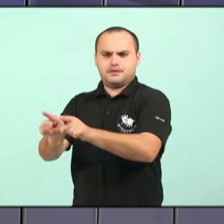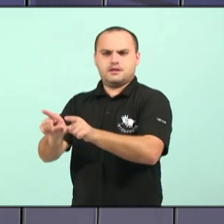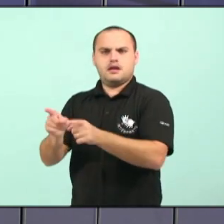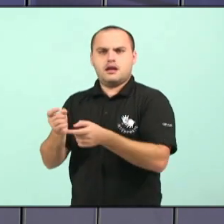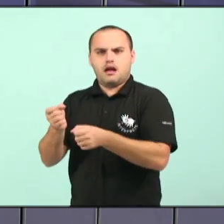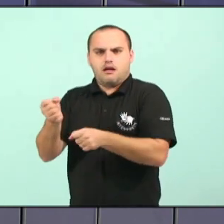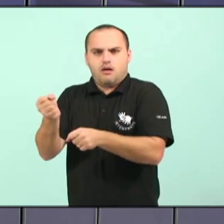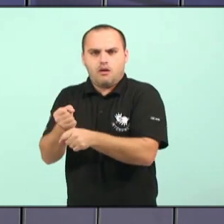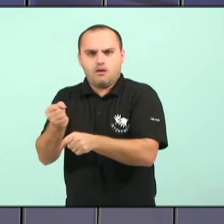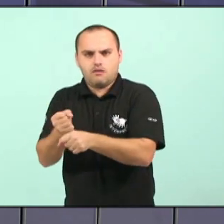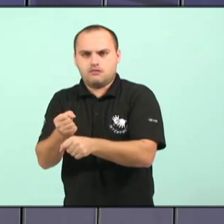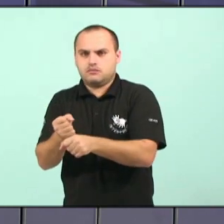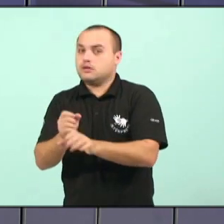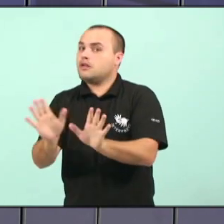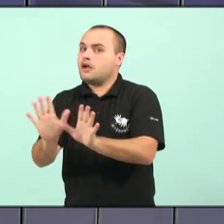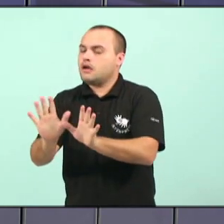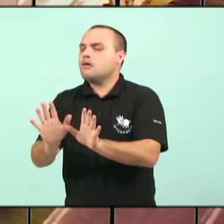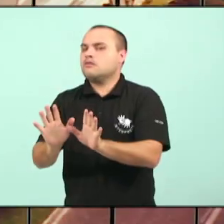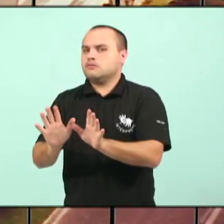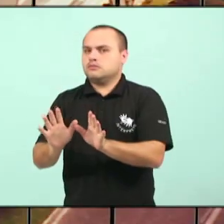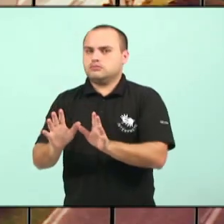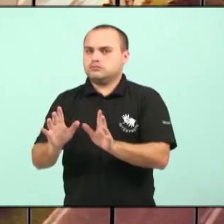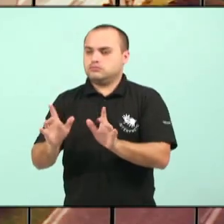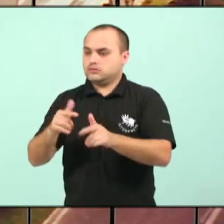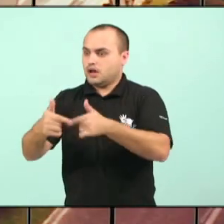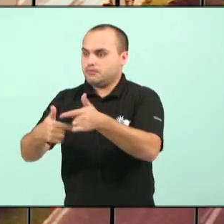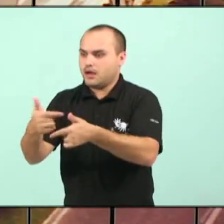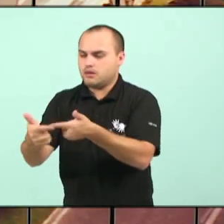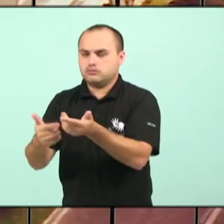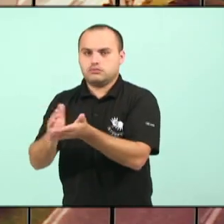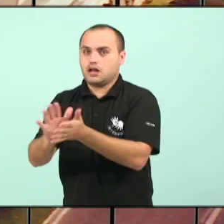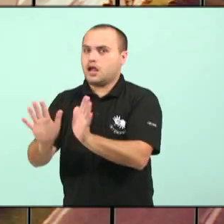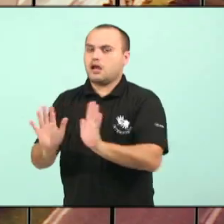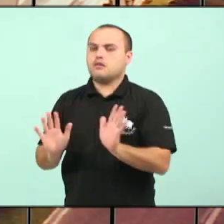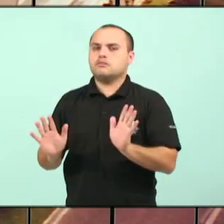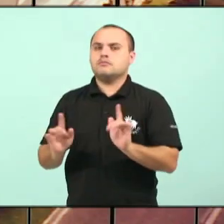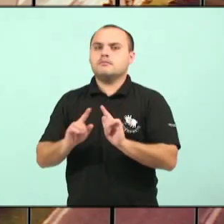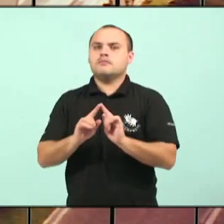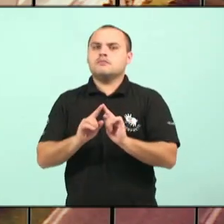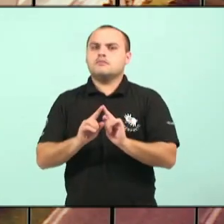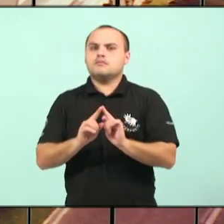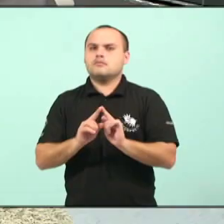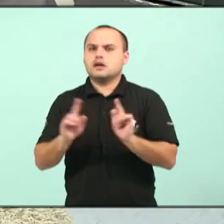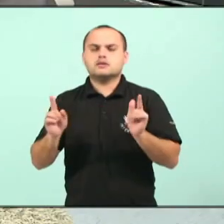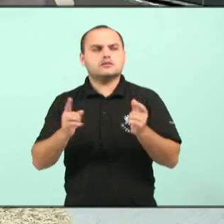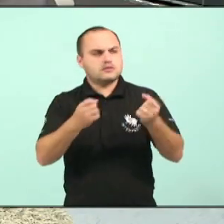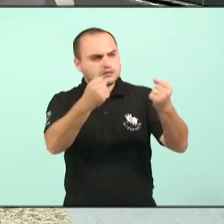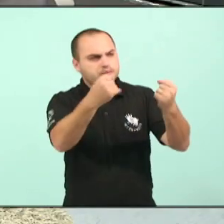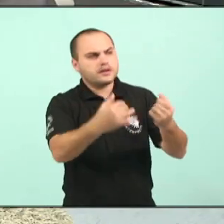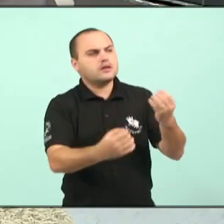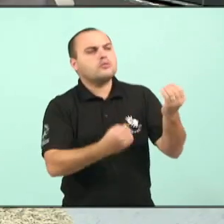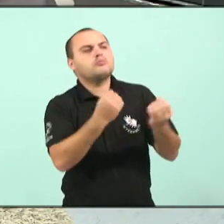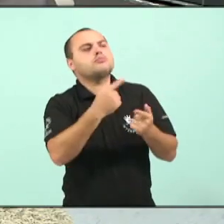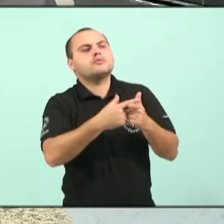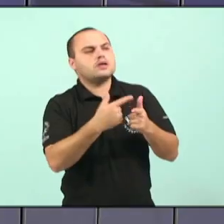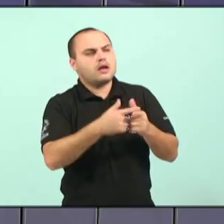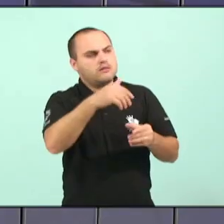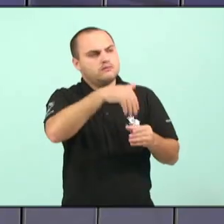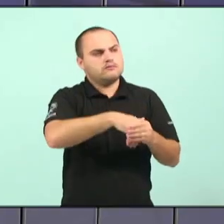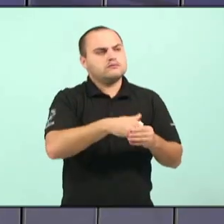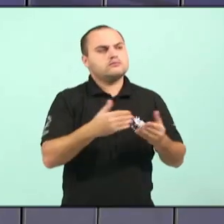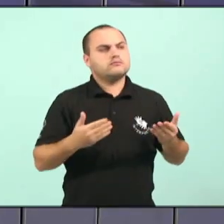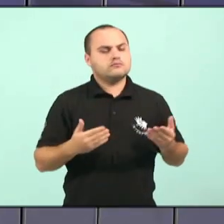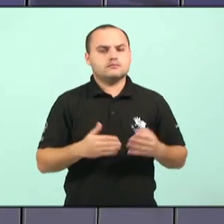as situações que deveriam ser realizadas, o trabalho que deveria ser realizado. O senhor fala para a gente sobre isso, vereador? Bom,